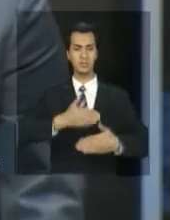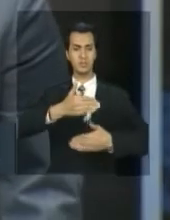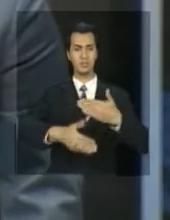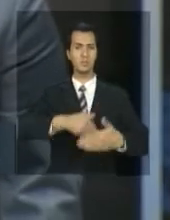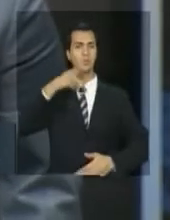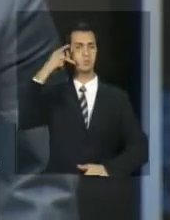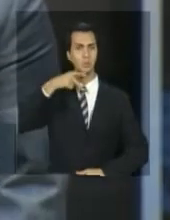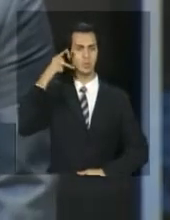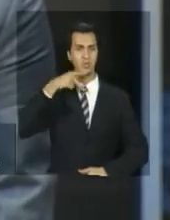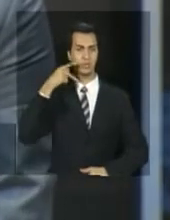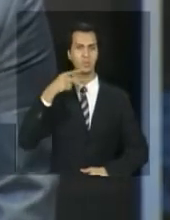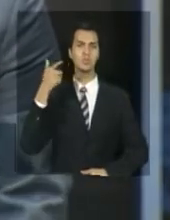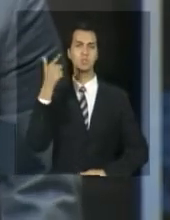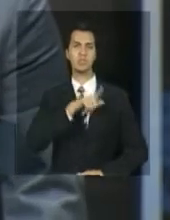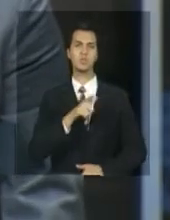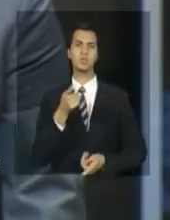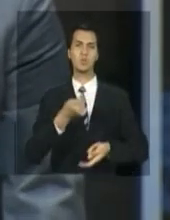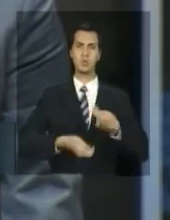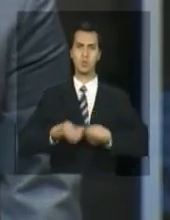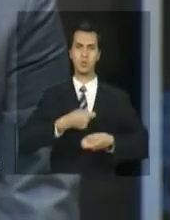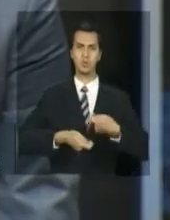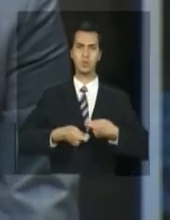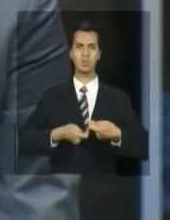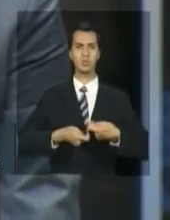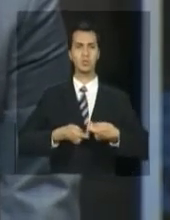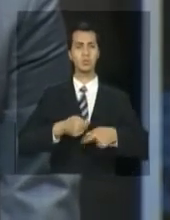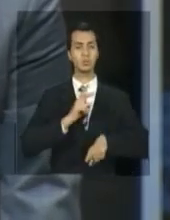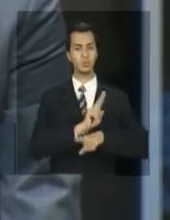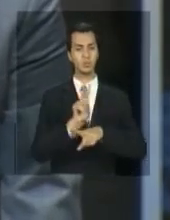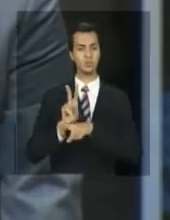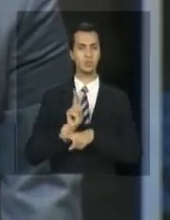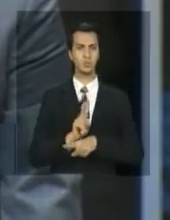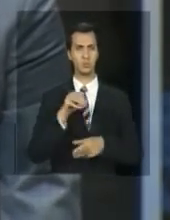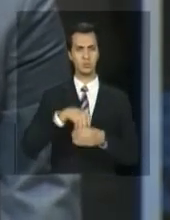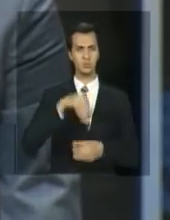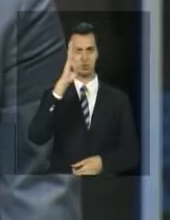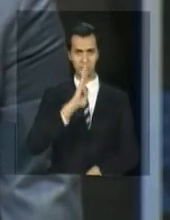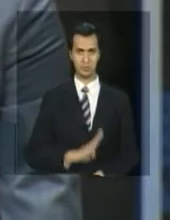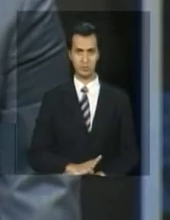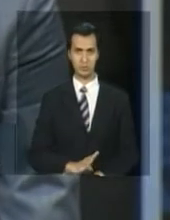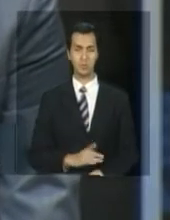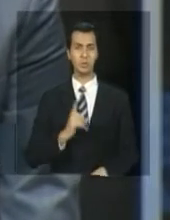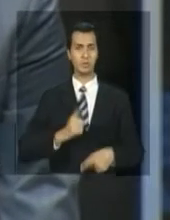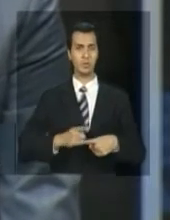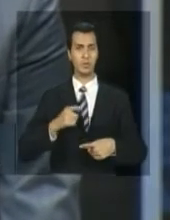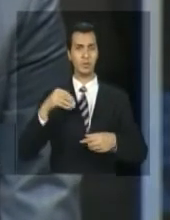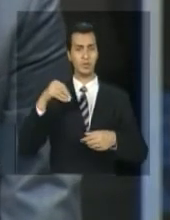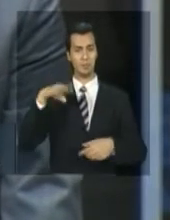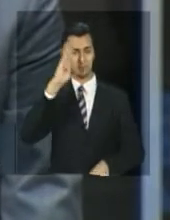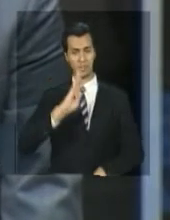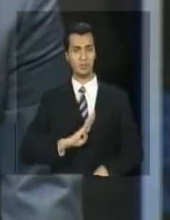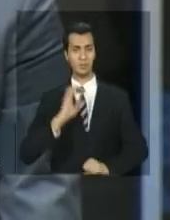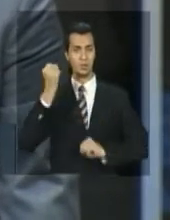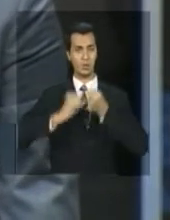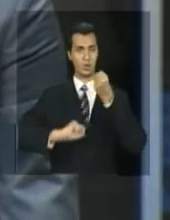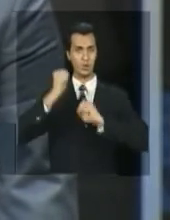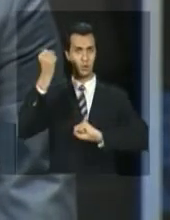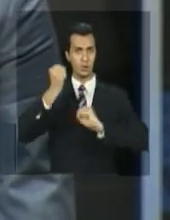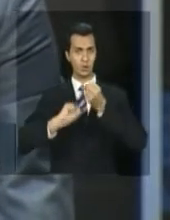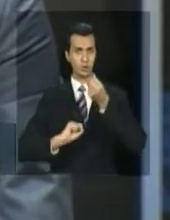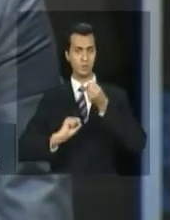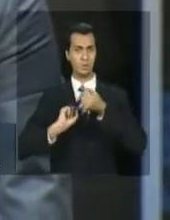políticas de defesa comercial para garantir que a nossa indústria não seja submetida às